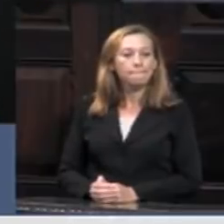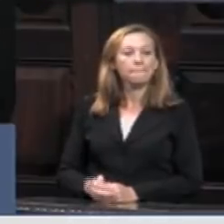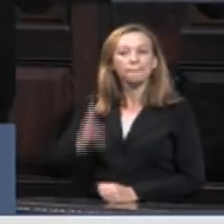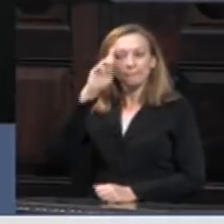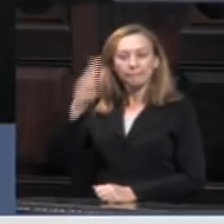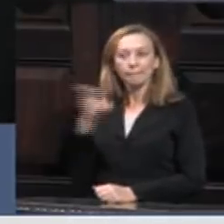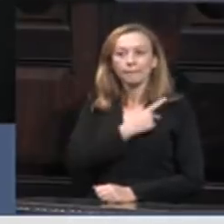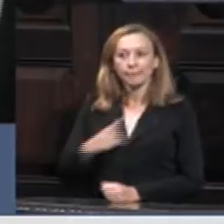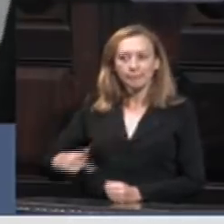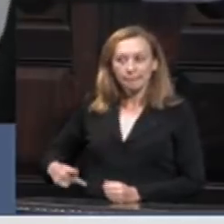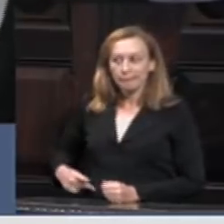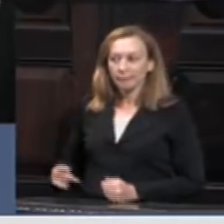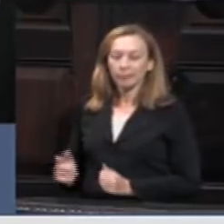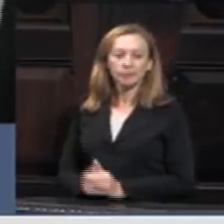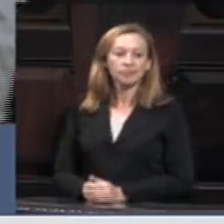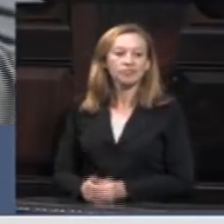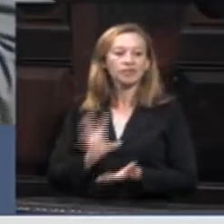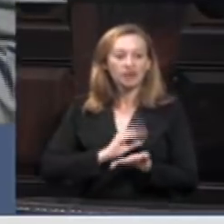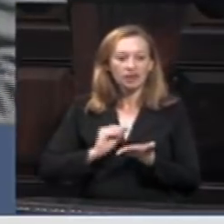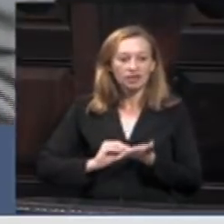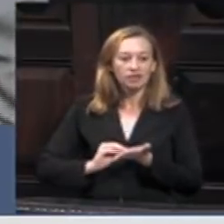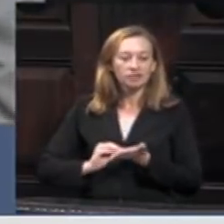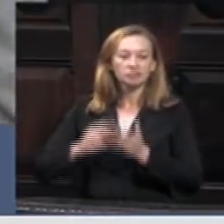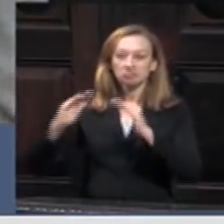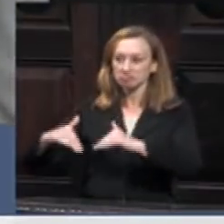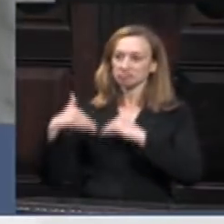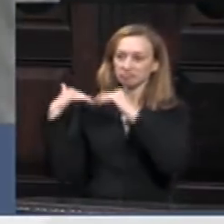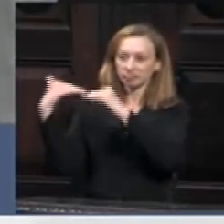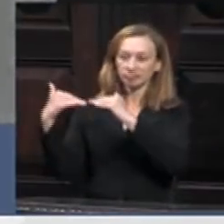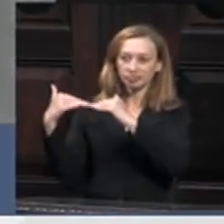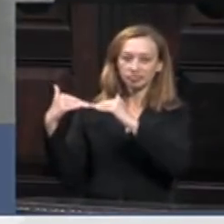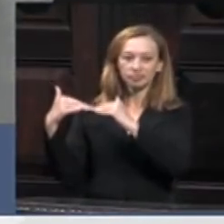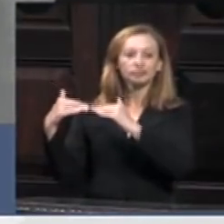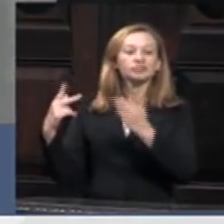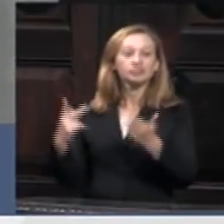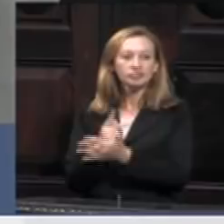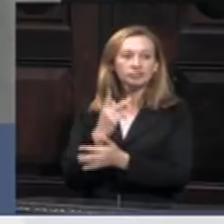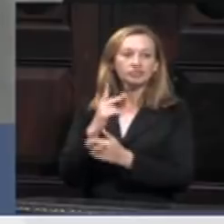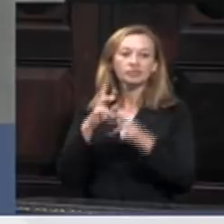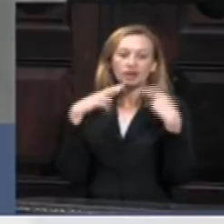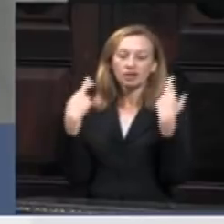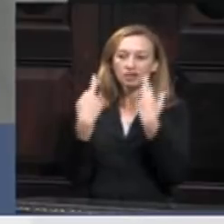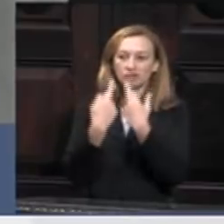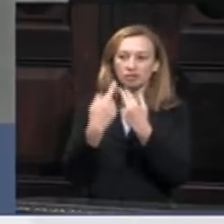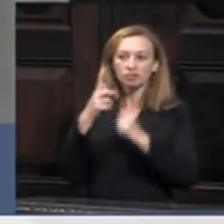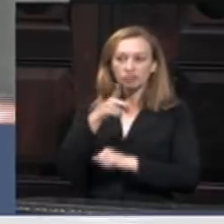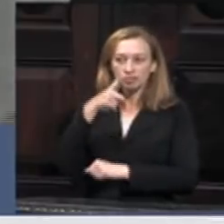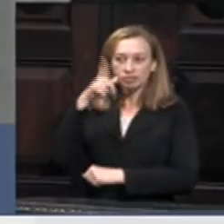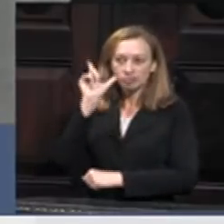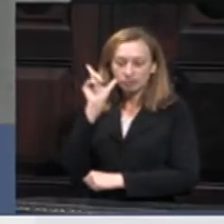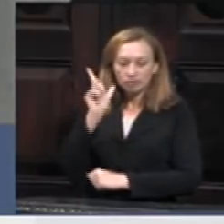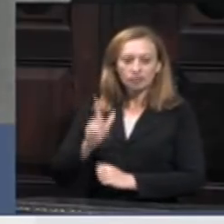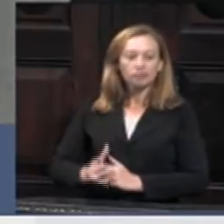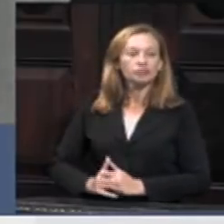Senhor presidente, a ata reflete com exatidão o ocorrido na